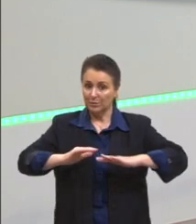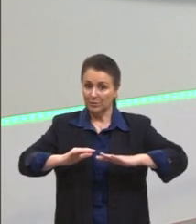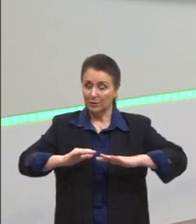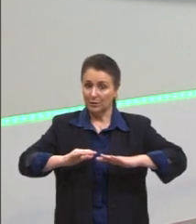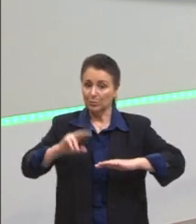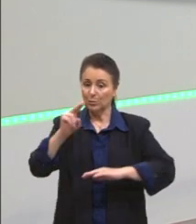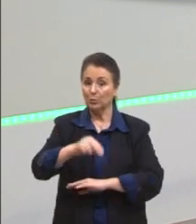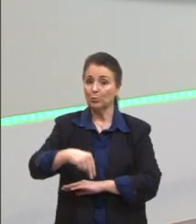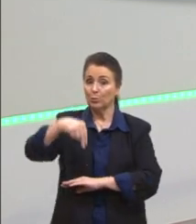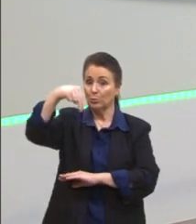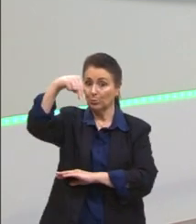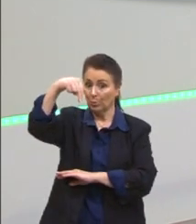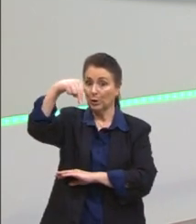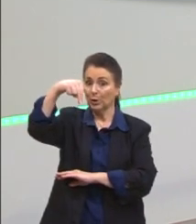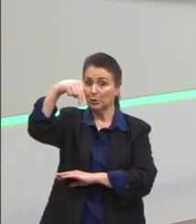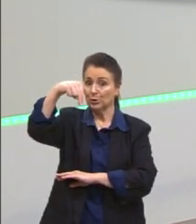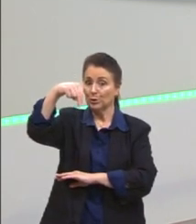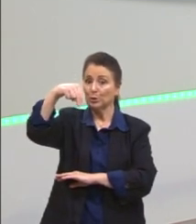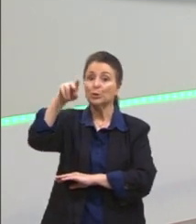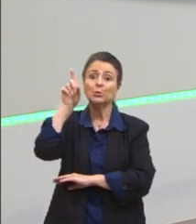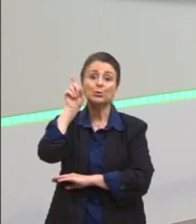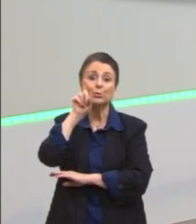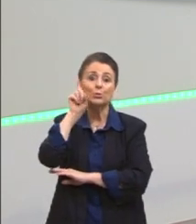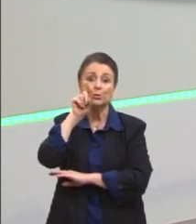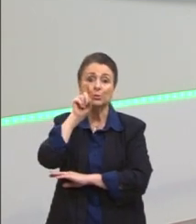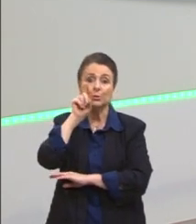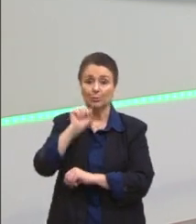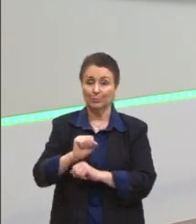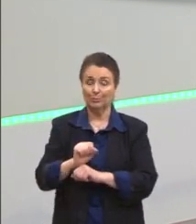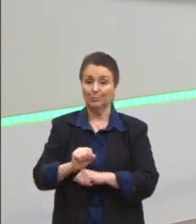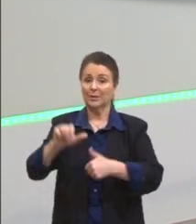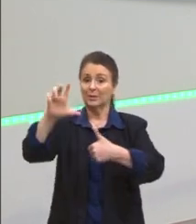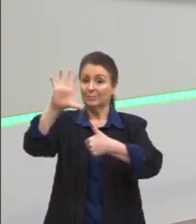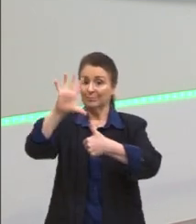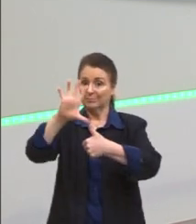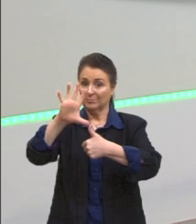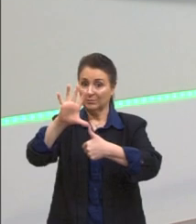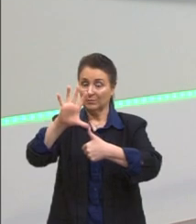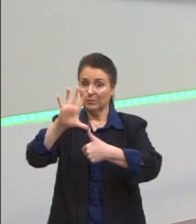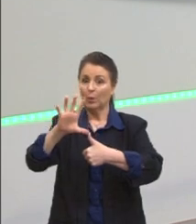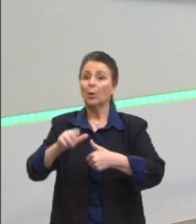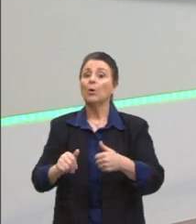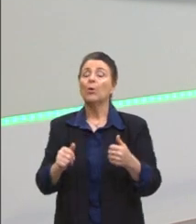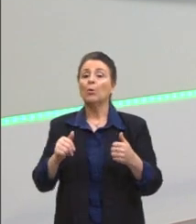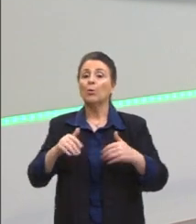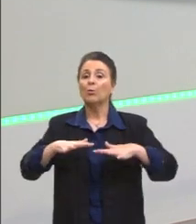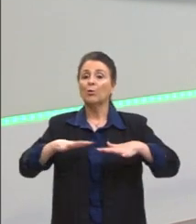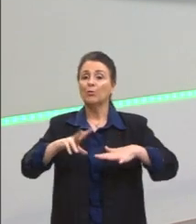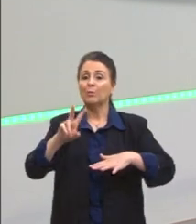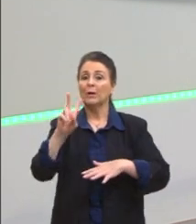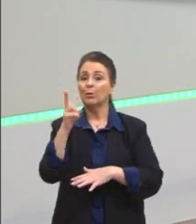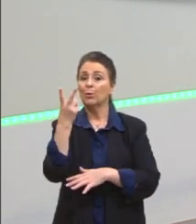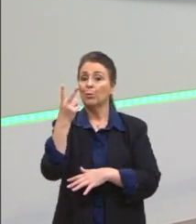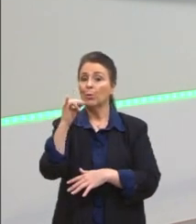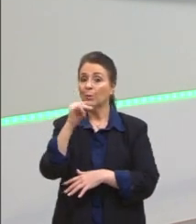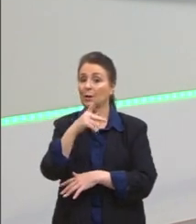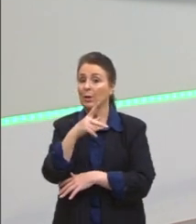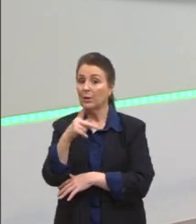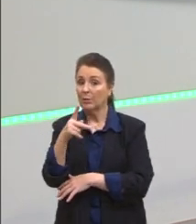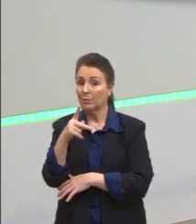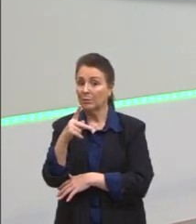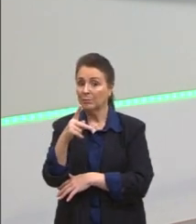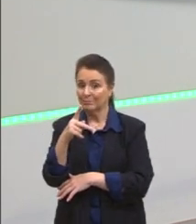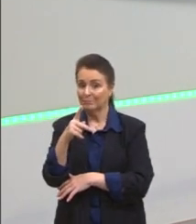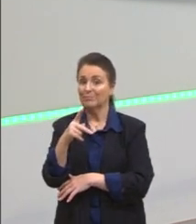norte-americanos né movimento hippie foi um movimento muito forte contra essa cultura que estava certo